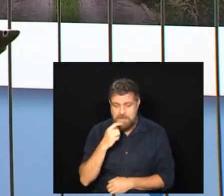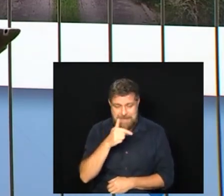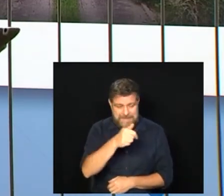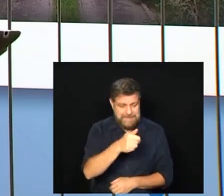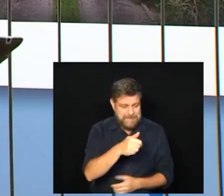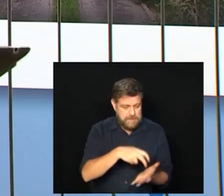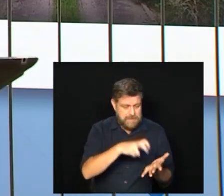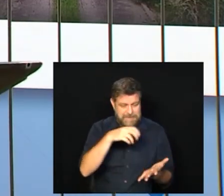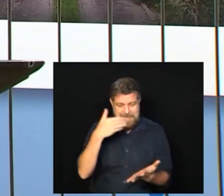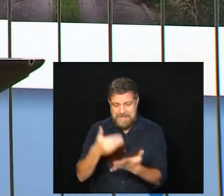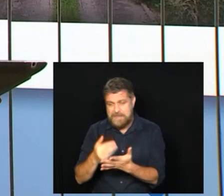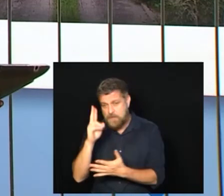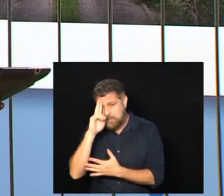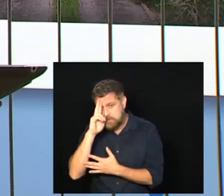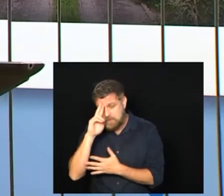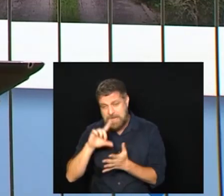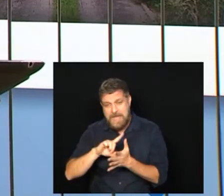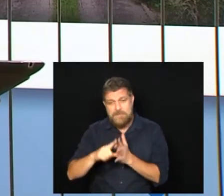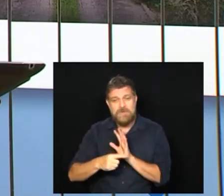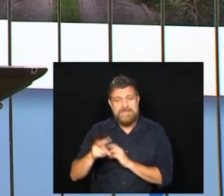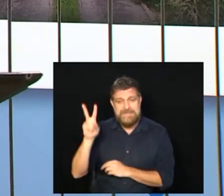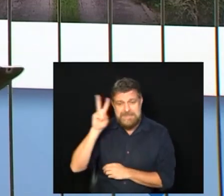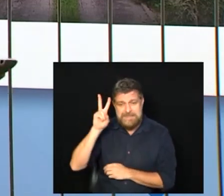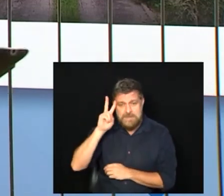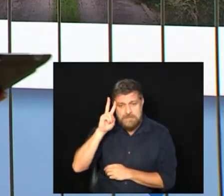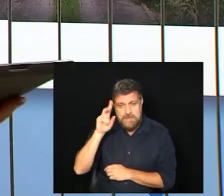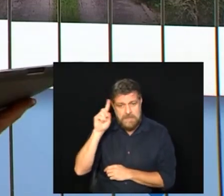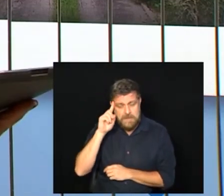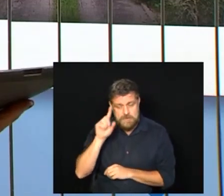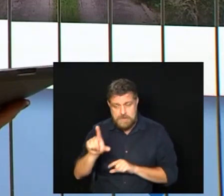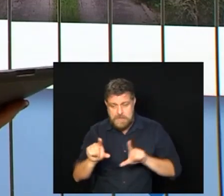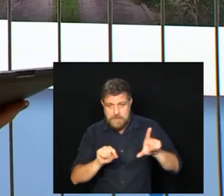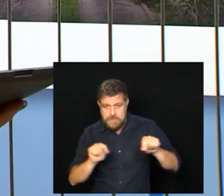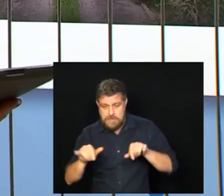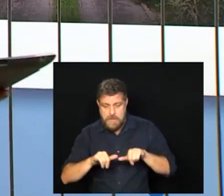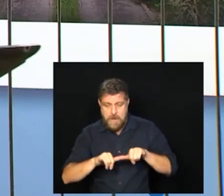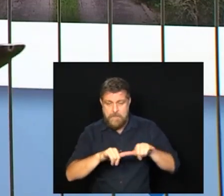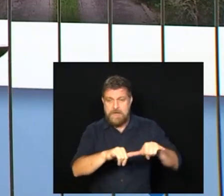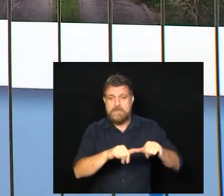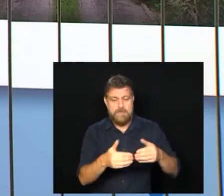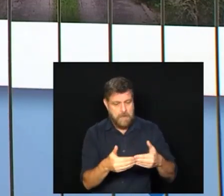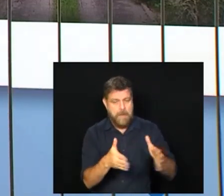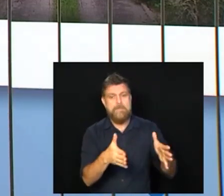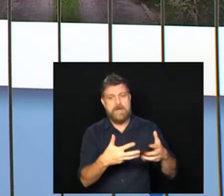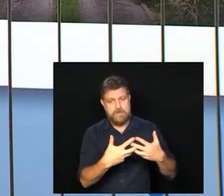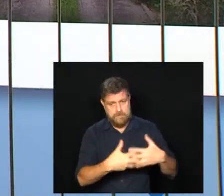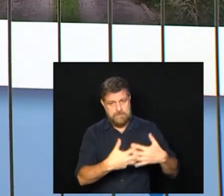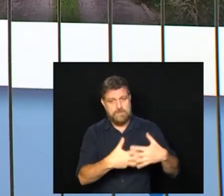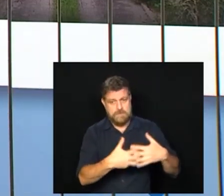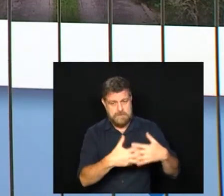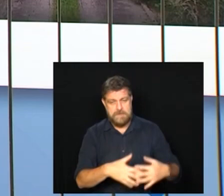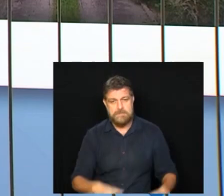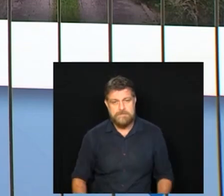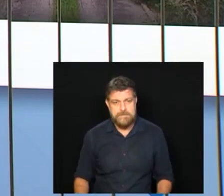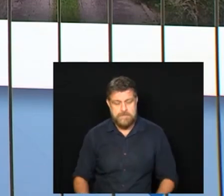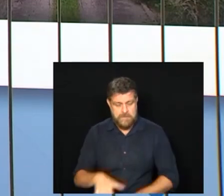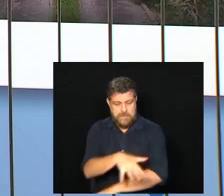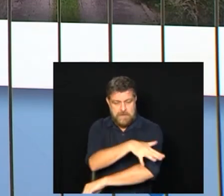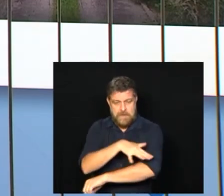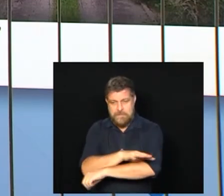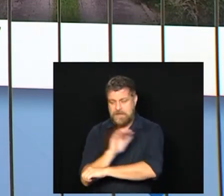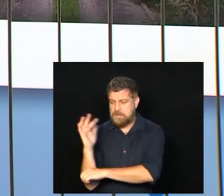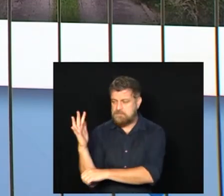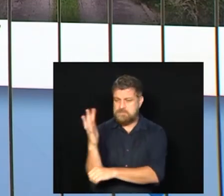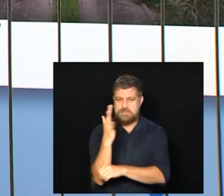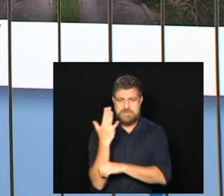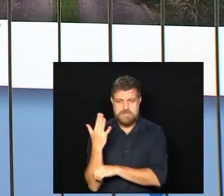manhã ao meio-dia e na segunda, que é ponto facultativo, Mercadão aberto aqui em Campinas, hein? Parques e bosques, todos